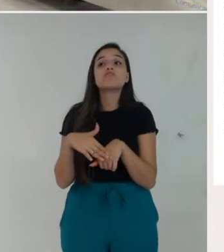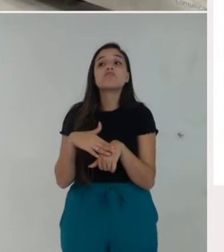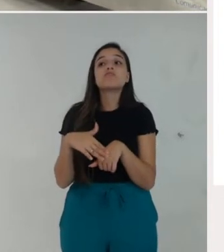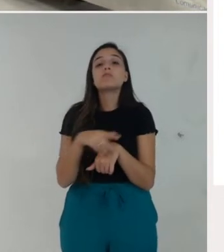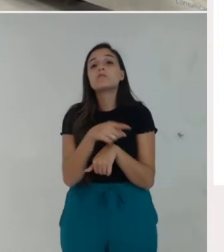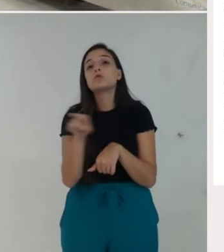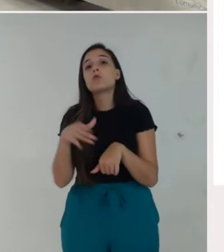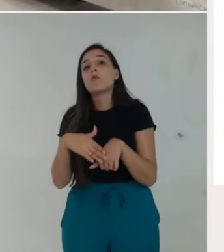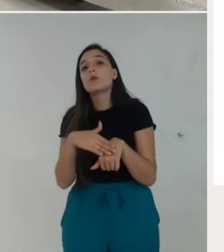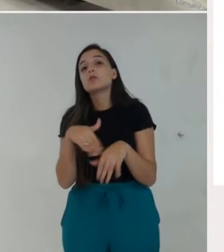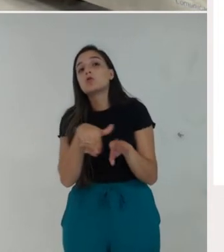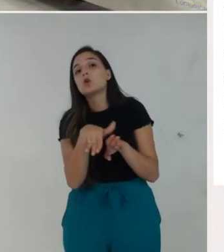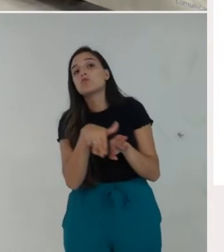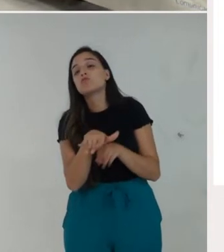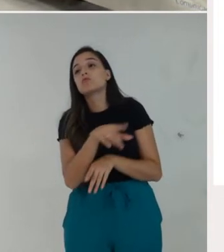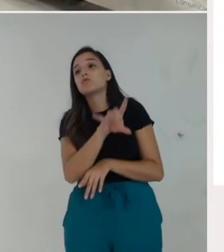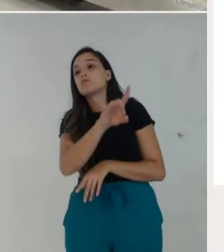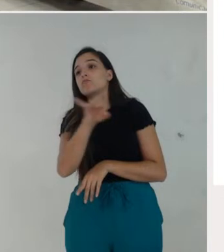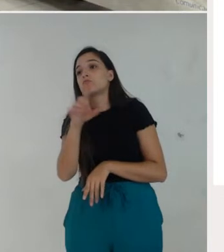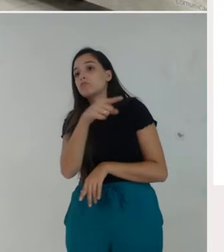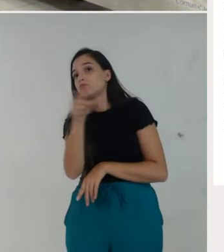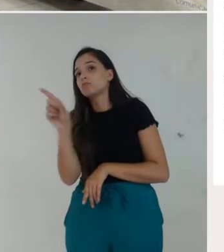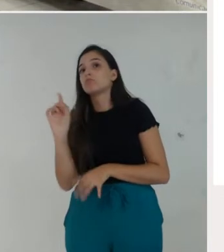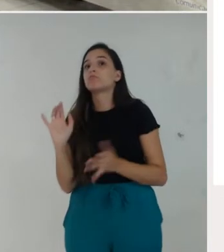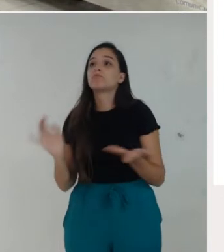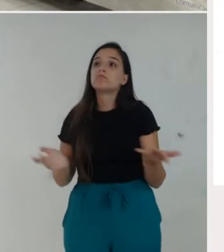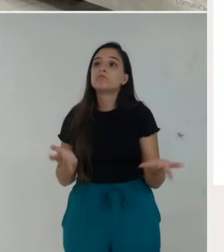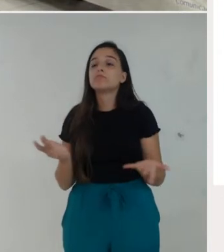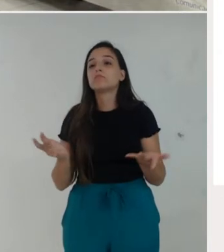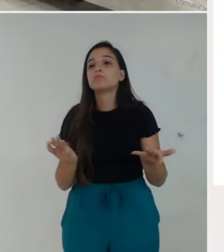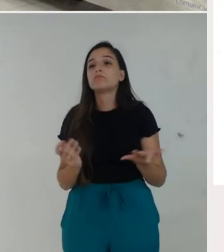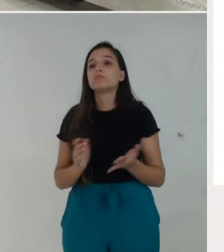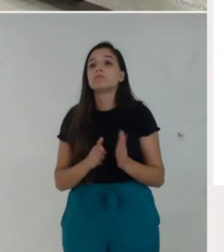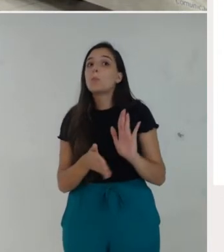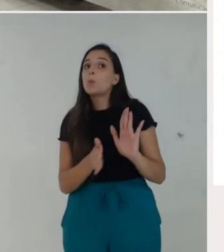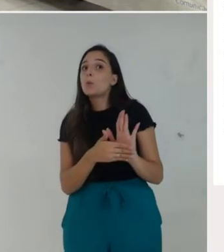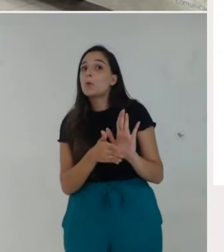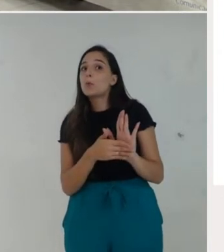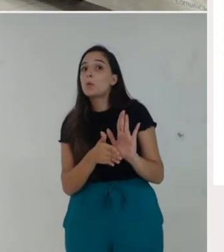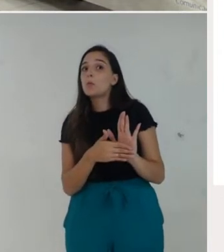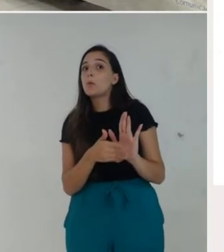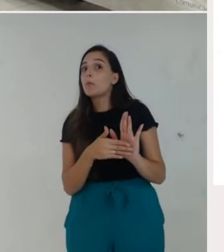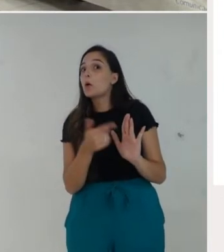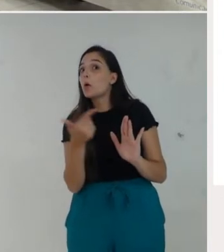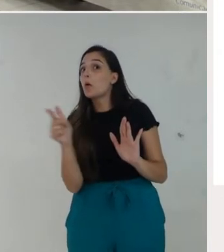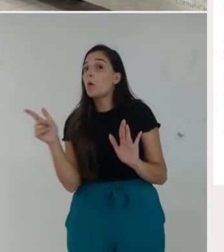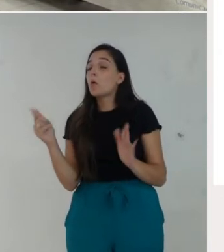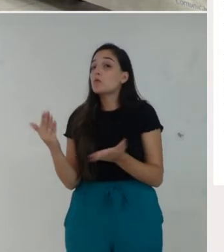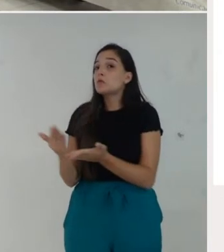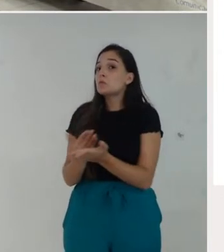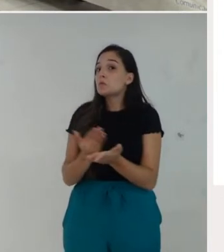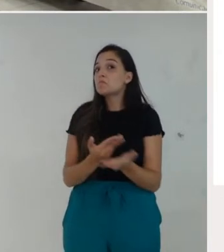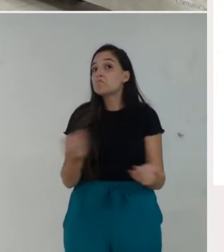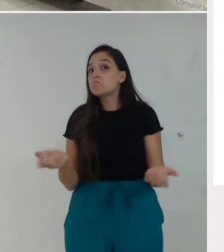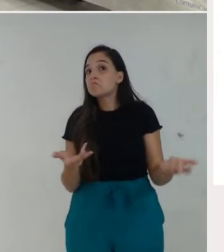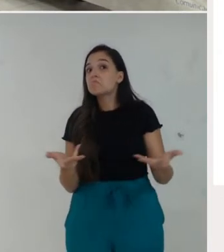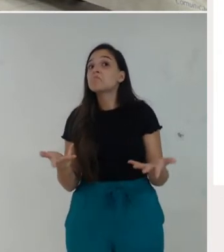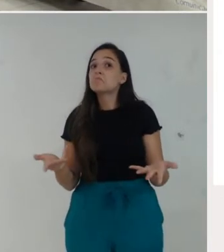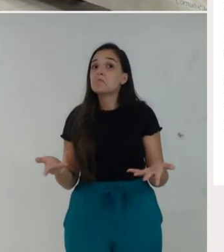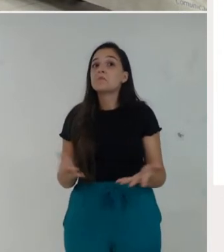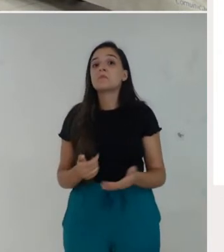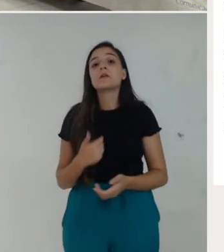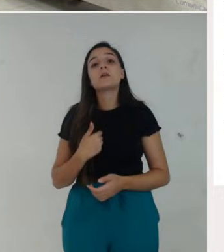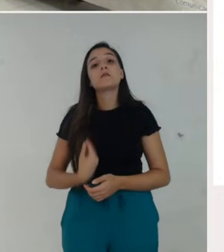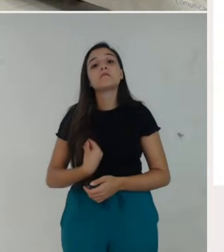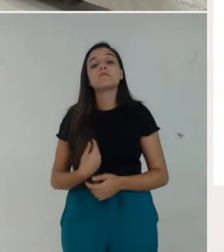os orientadores, as orientadoras e proporem, né, outros volumes. Eu tenho aqui, por